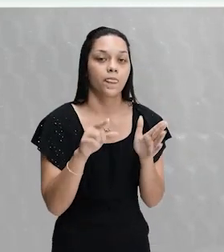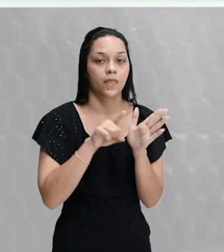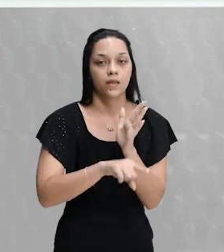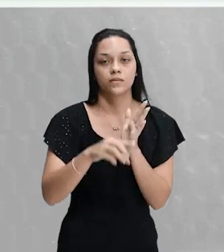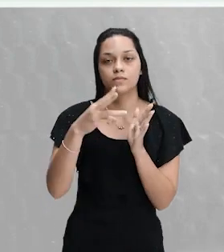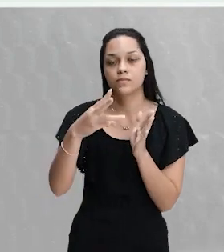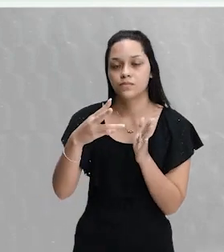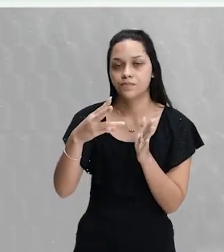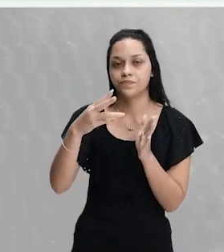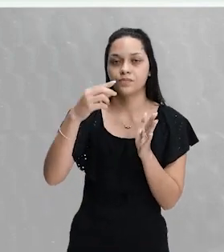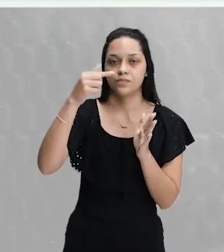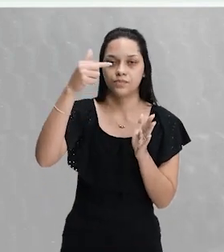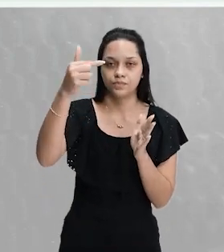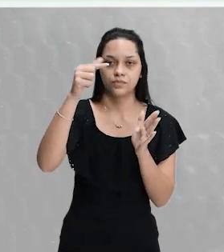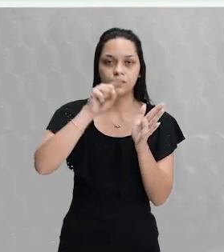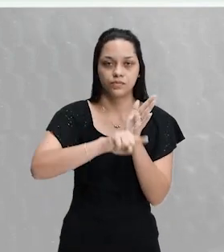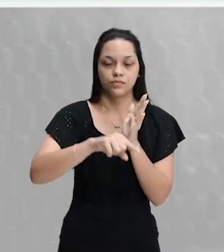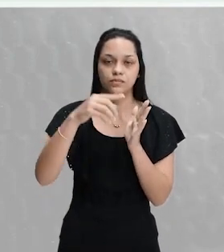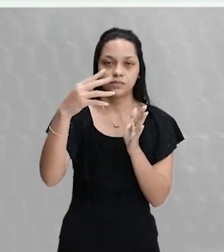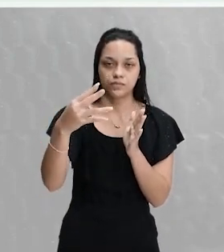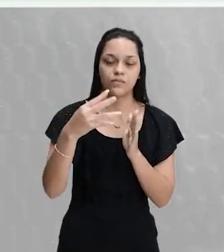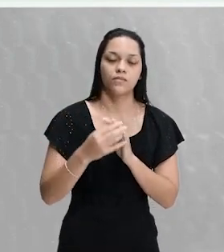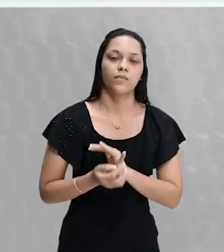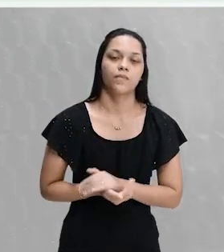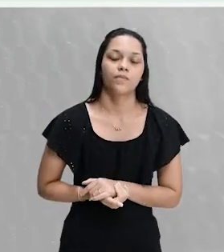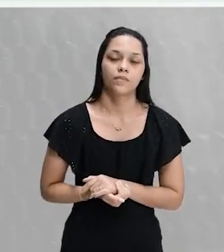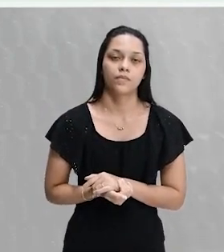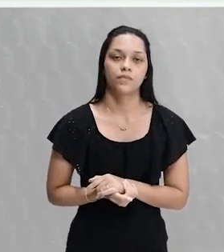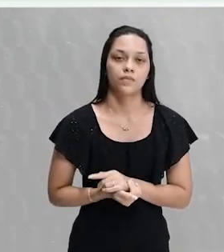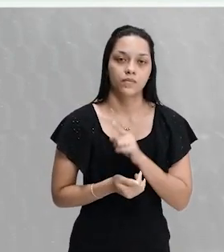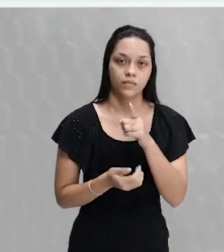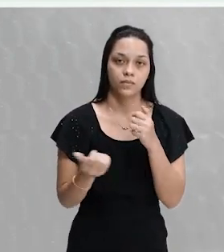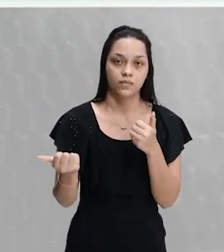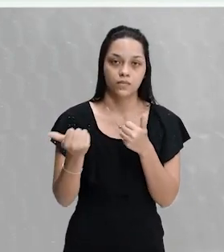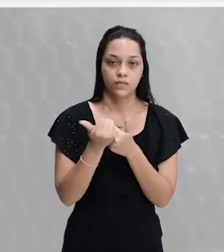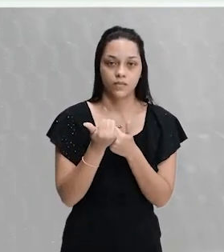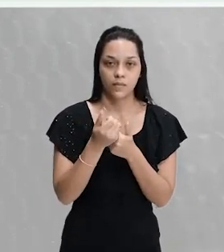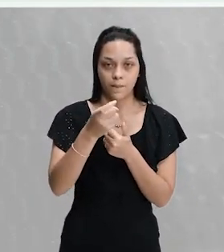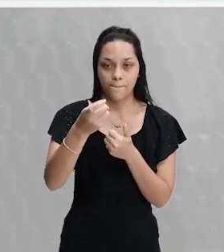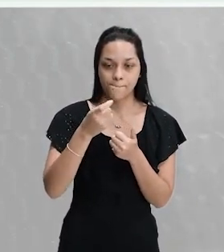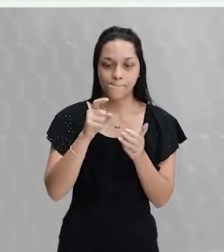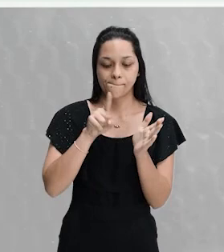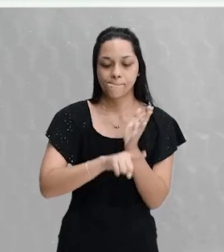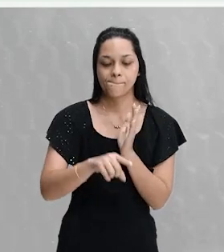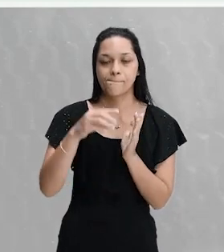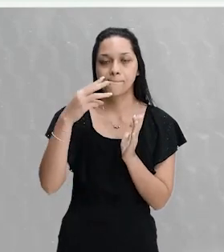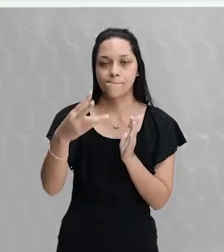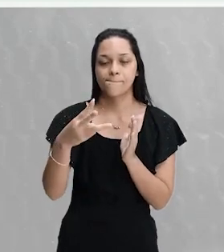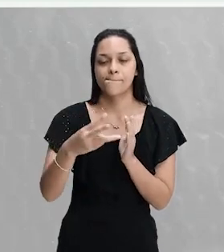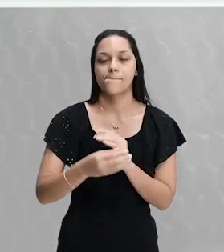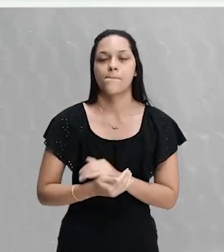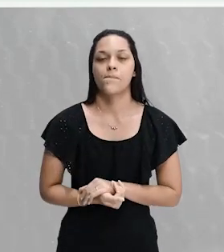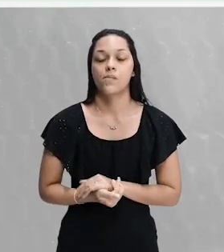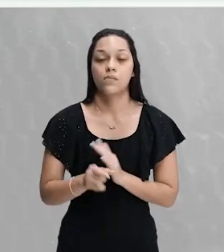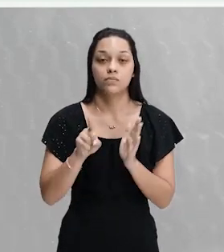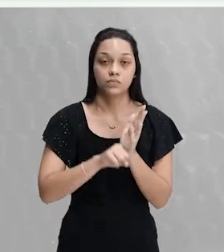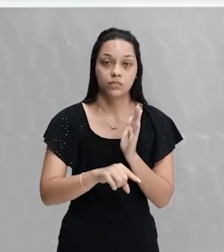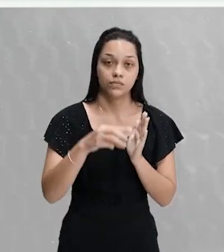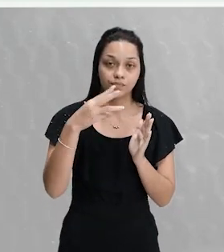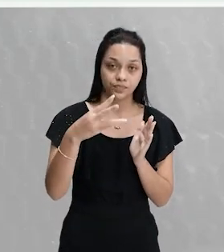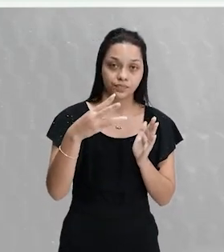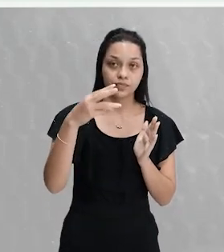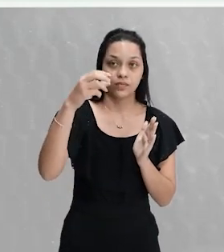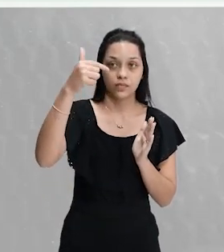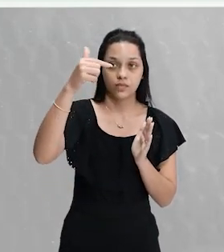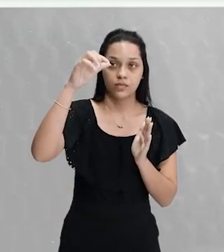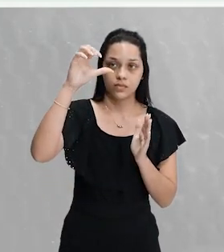ao quadrado menos 4. Né? Basta você substituir o x por menos 3. Bom, menos 3 ao quadrado dá